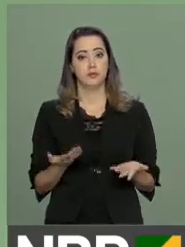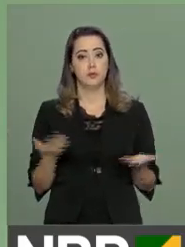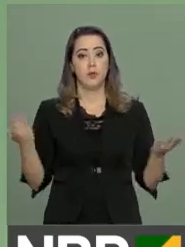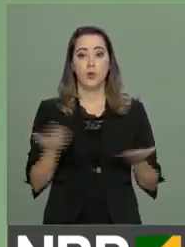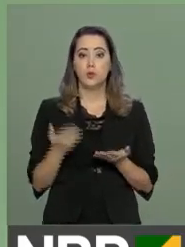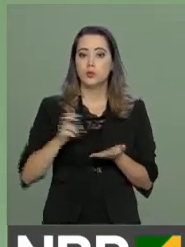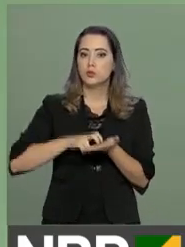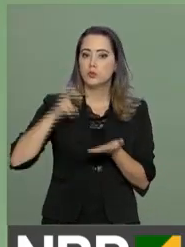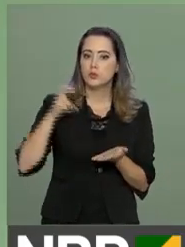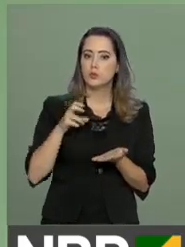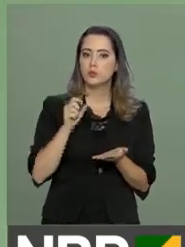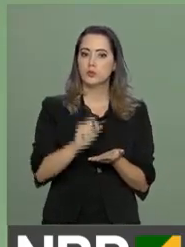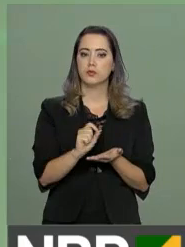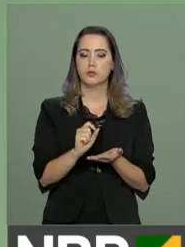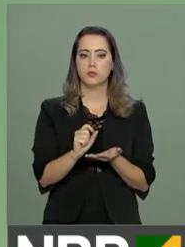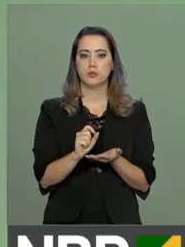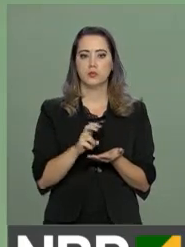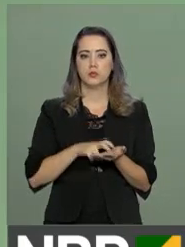Hoje de manhã